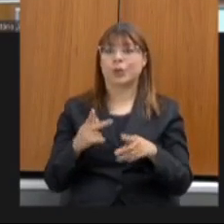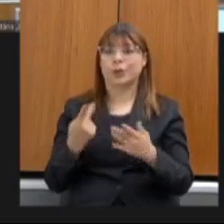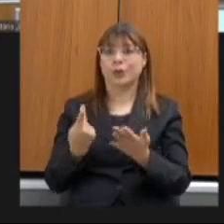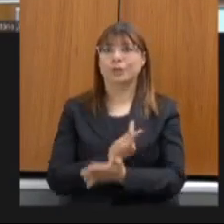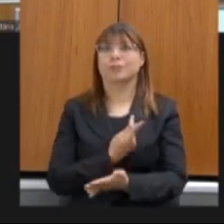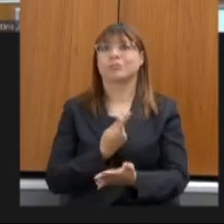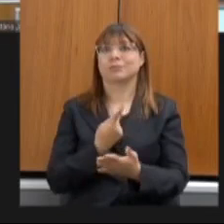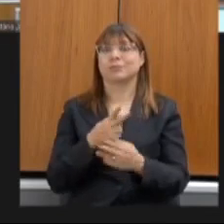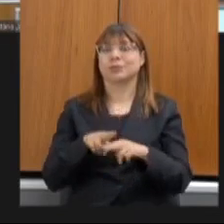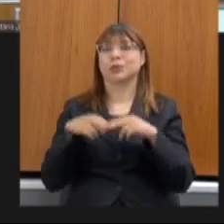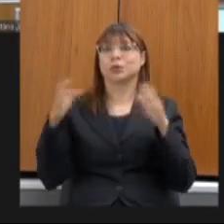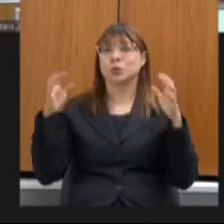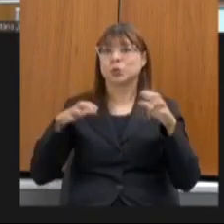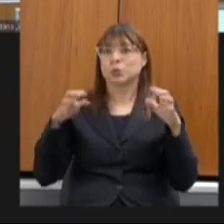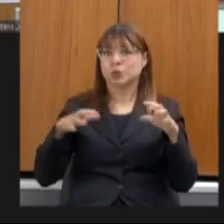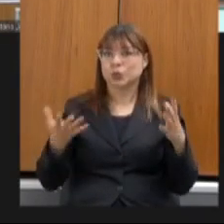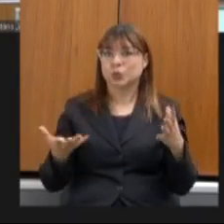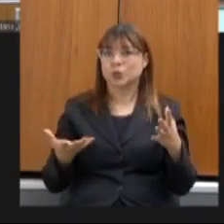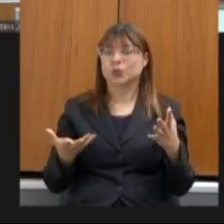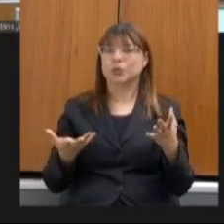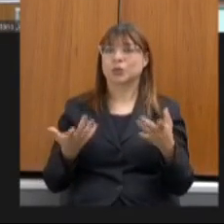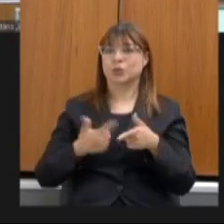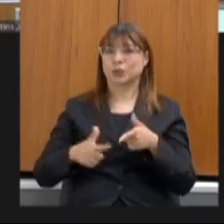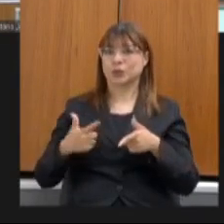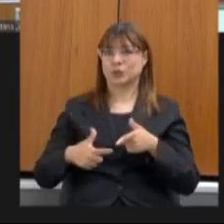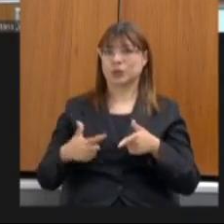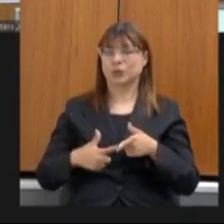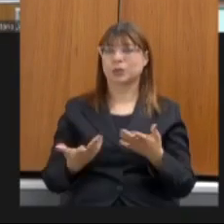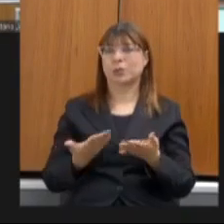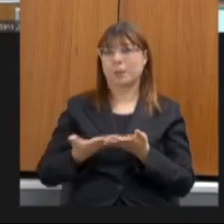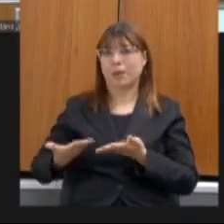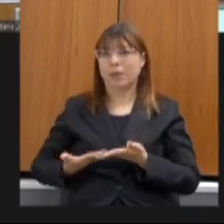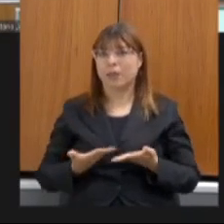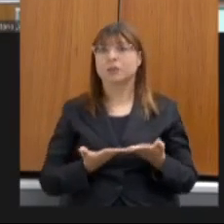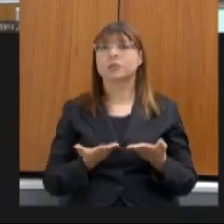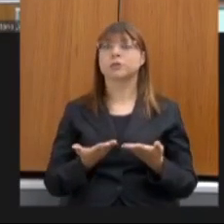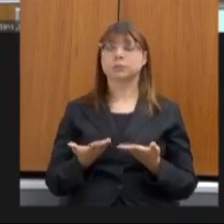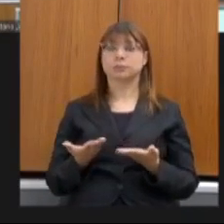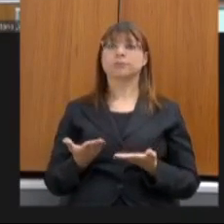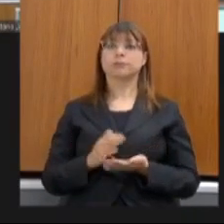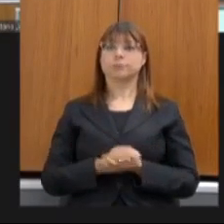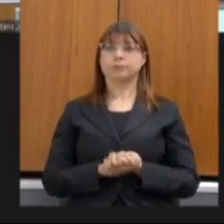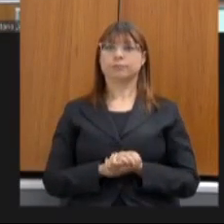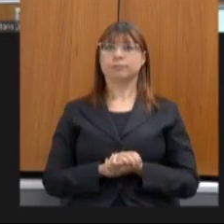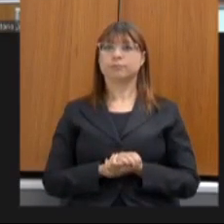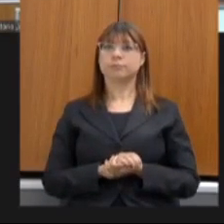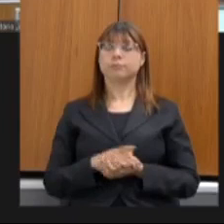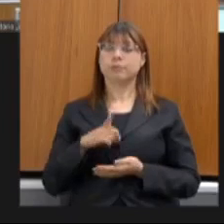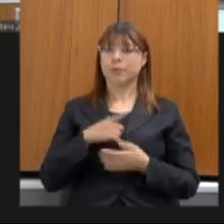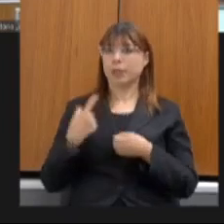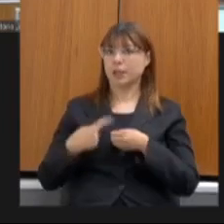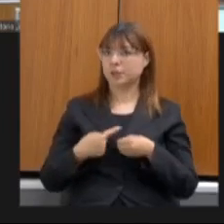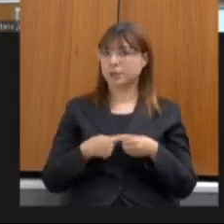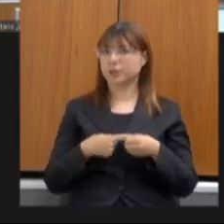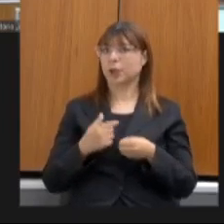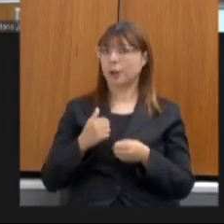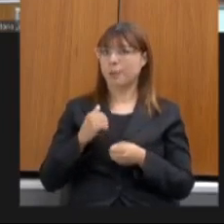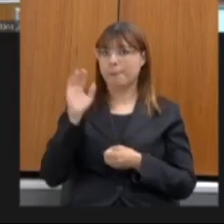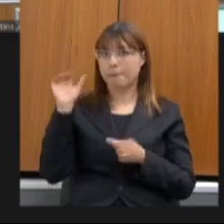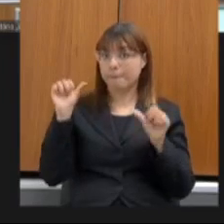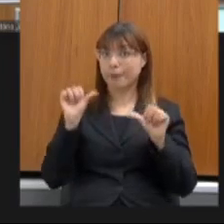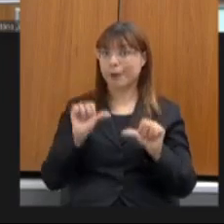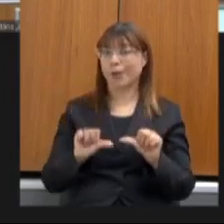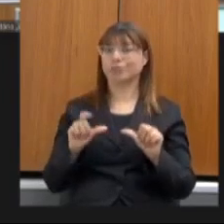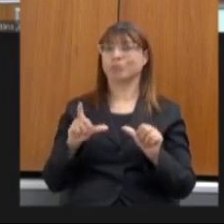uma uma alteração nele para os atingidos pelo convide nas cidades com mais é